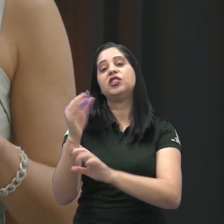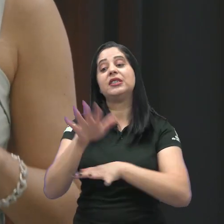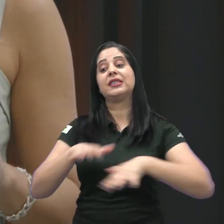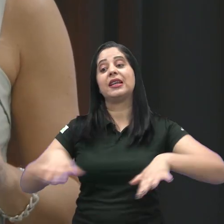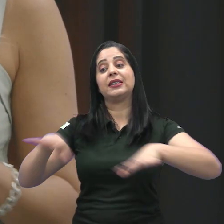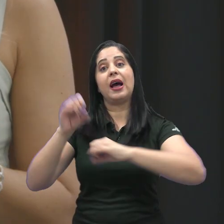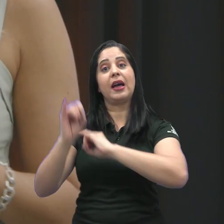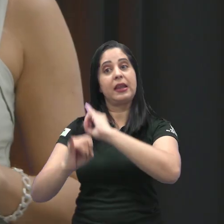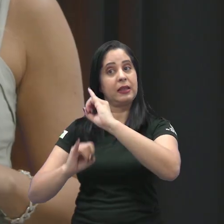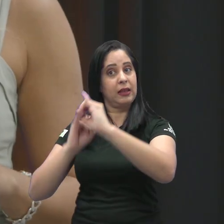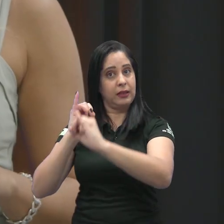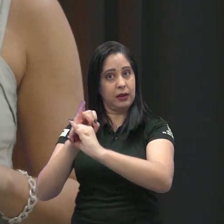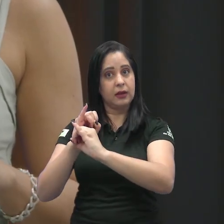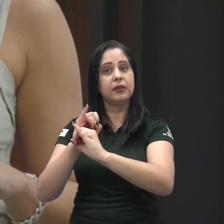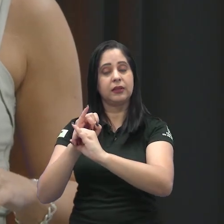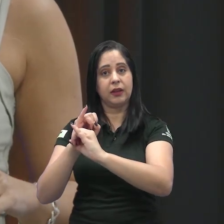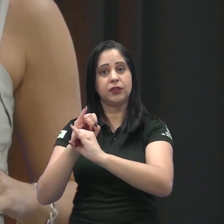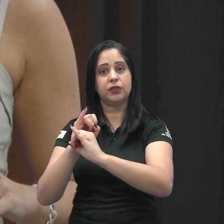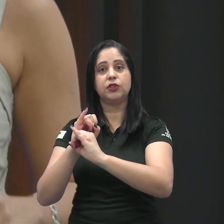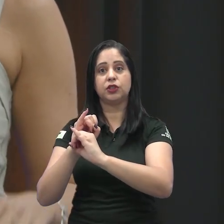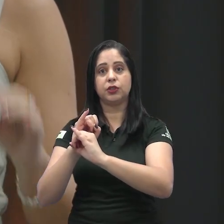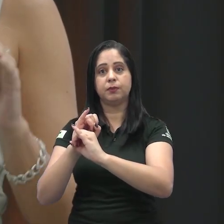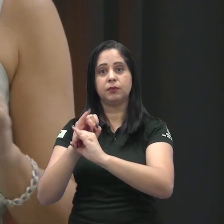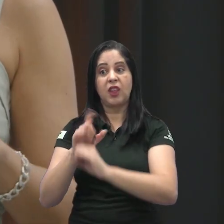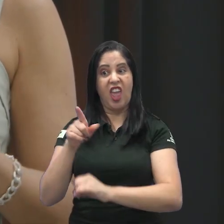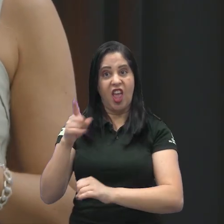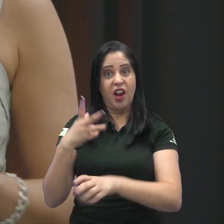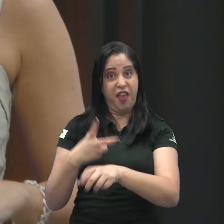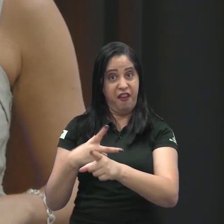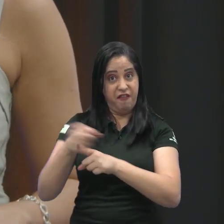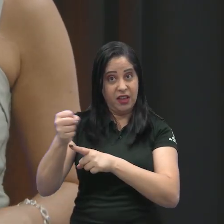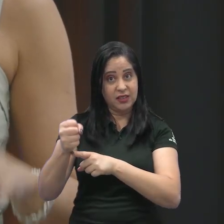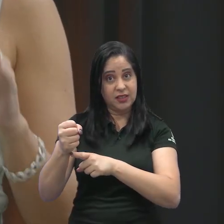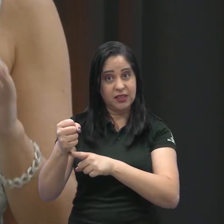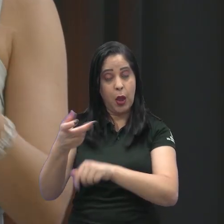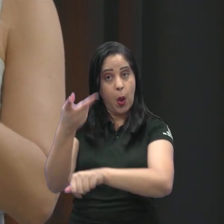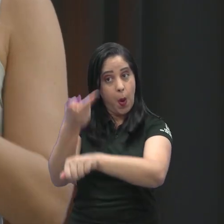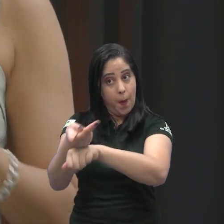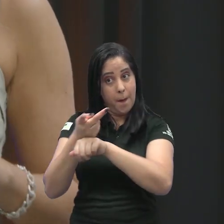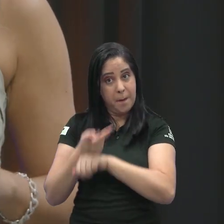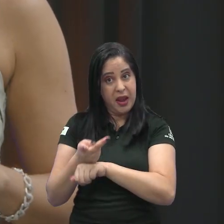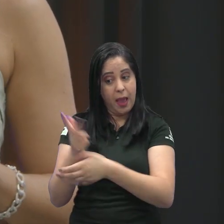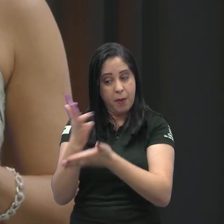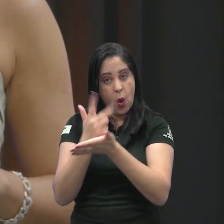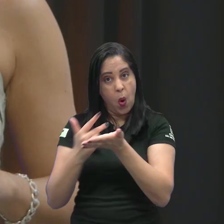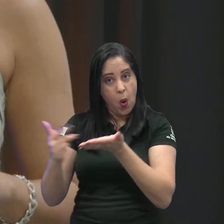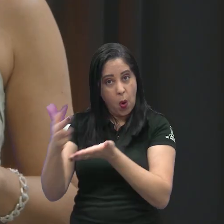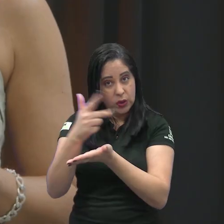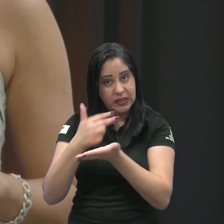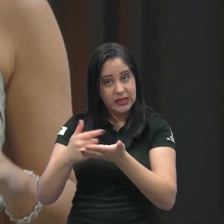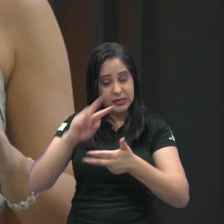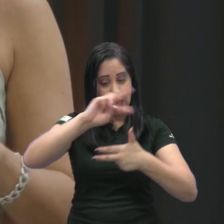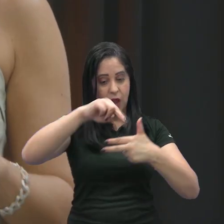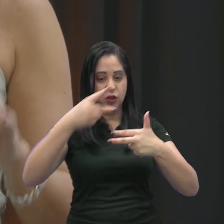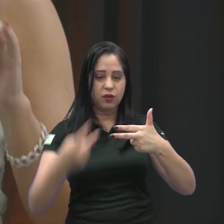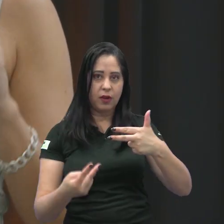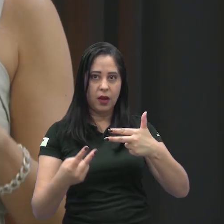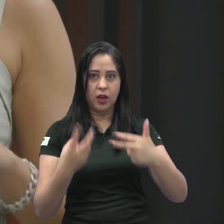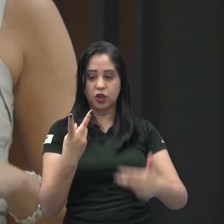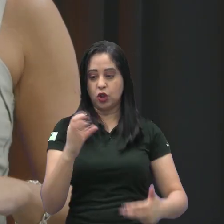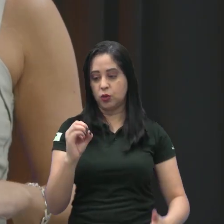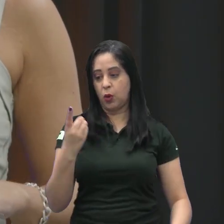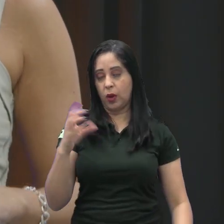trajetória marcada pela criatividade e inovação. Vencedor do prêmio de melhor chargista ilustrador do Vale do Paraíba